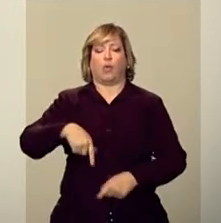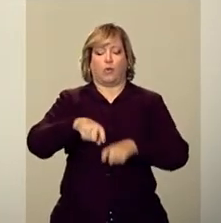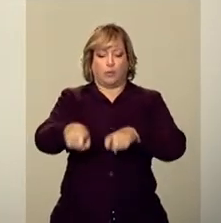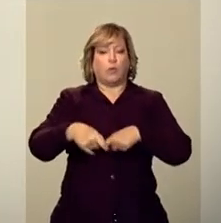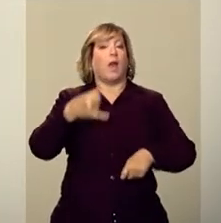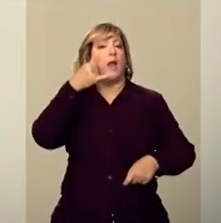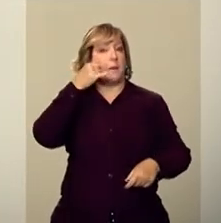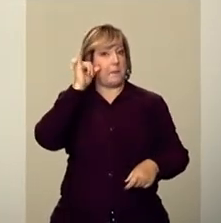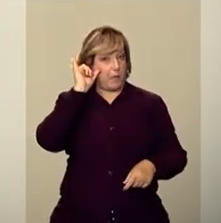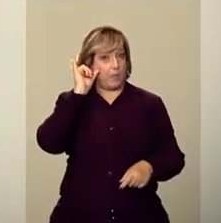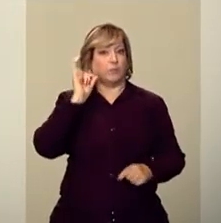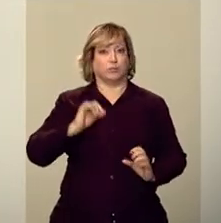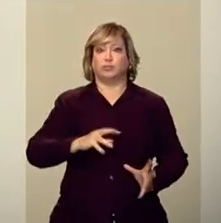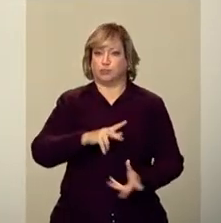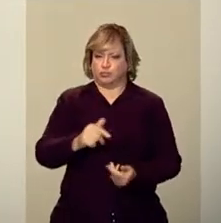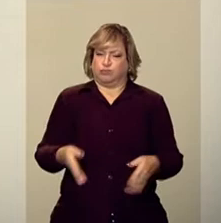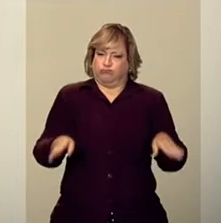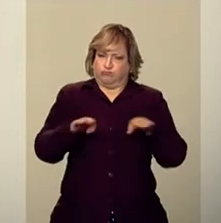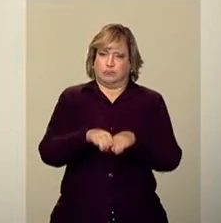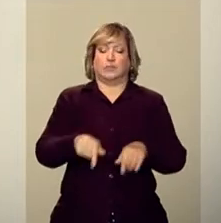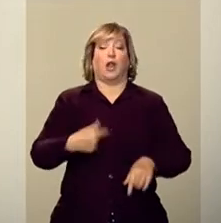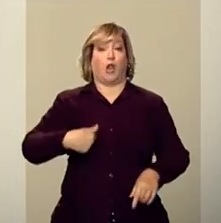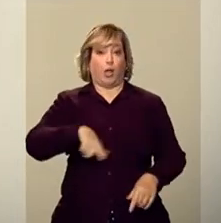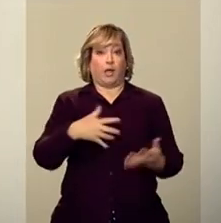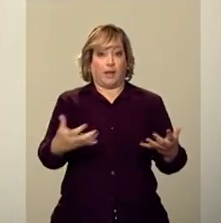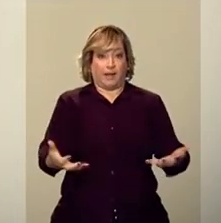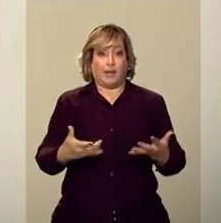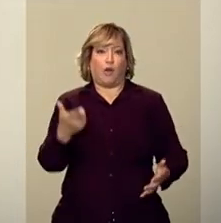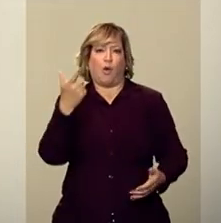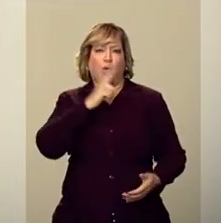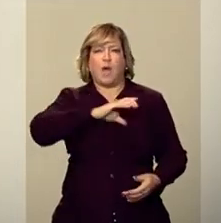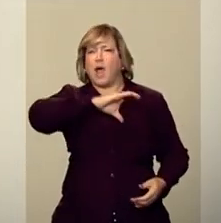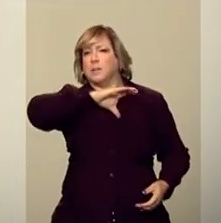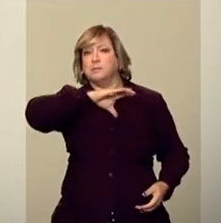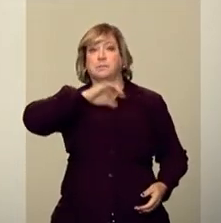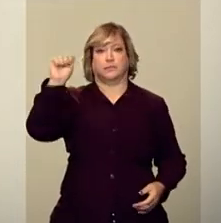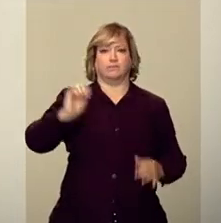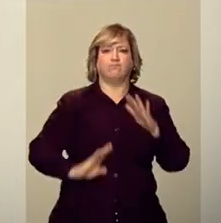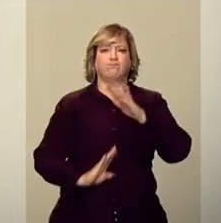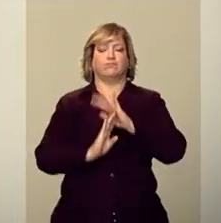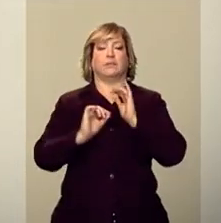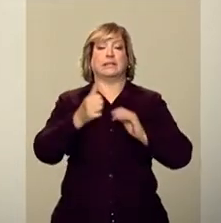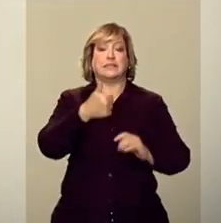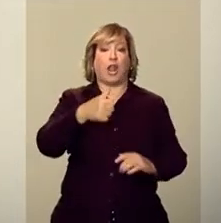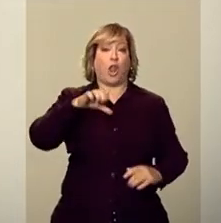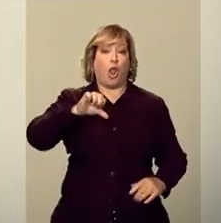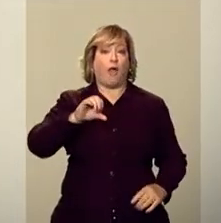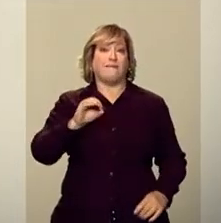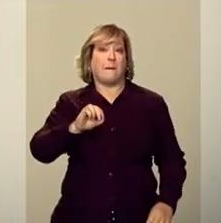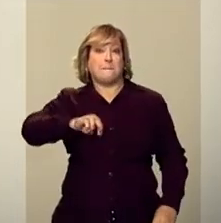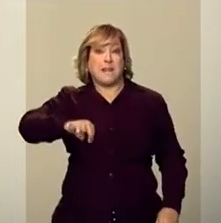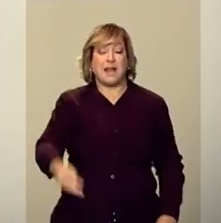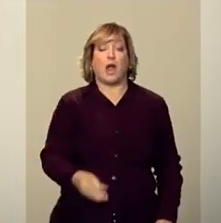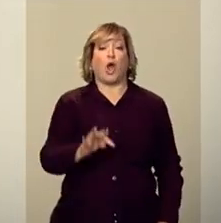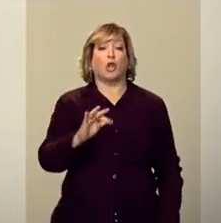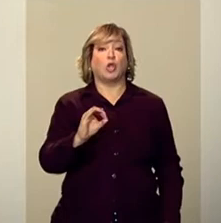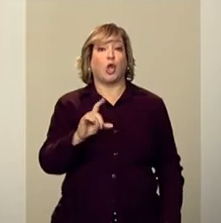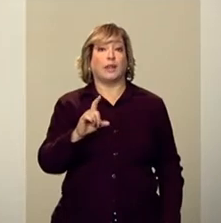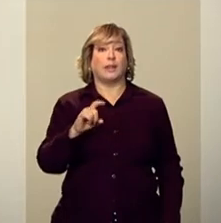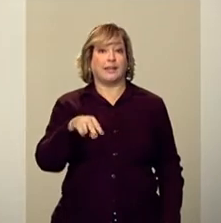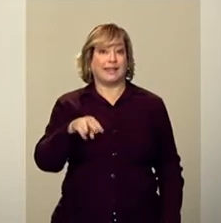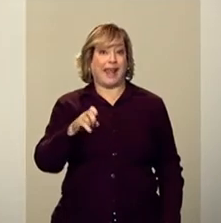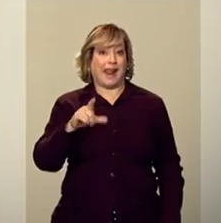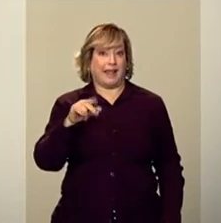pecuária a nossa expectativa é atingir uma produção recorde de 190 milhões de toneladas de